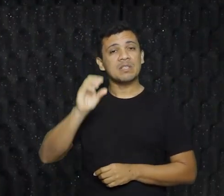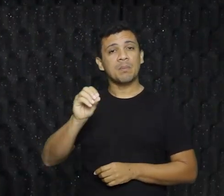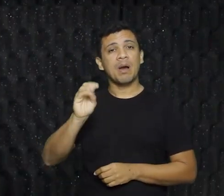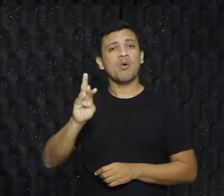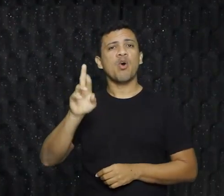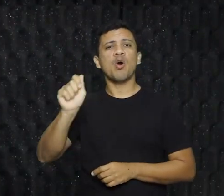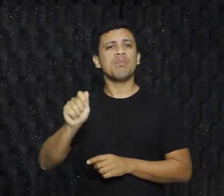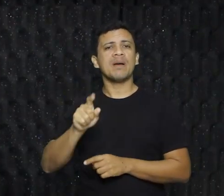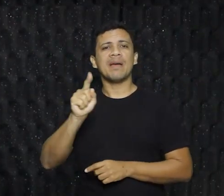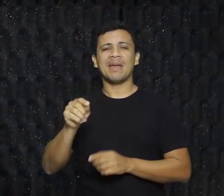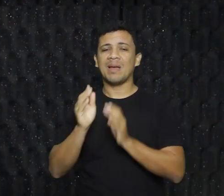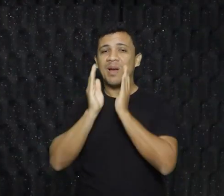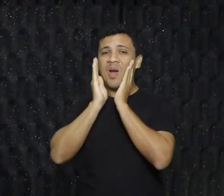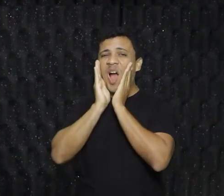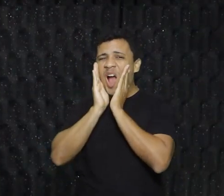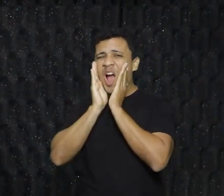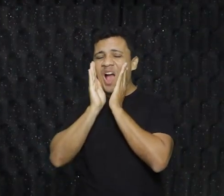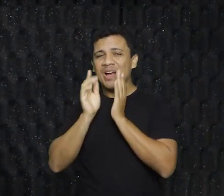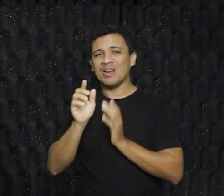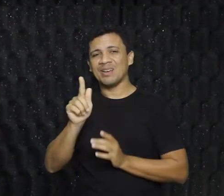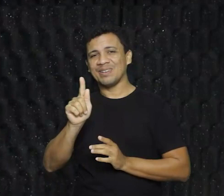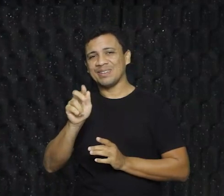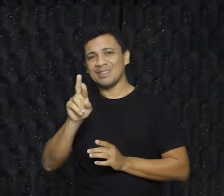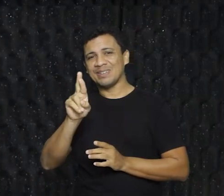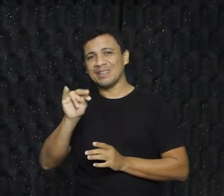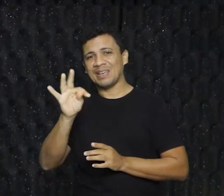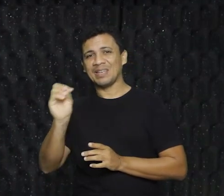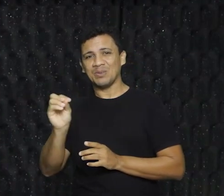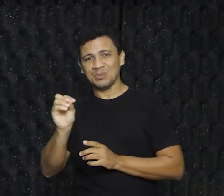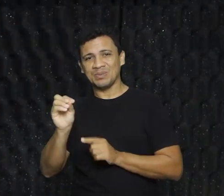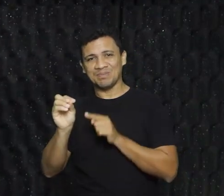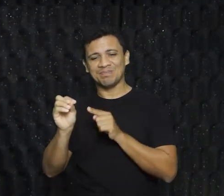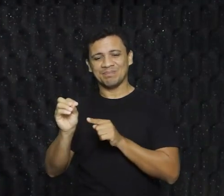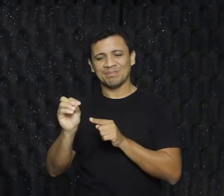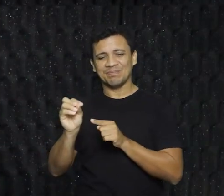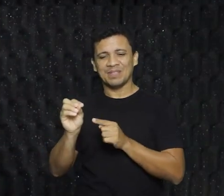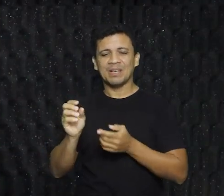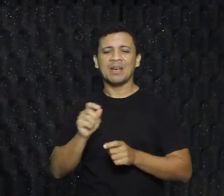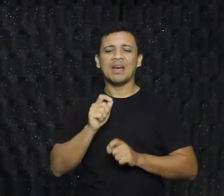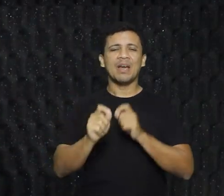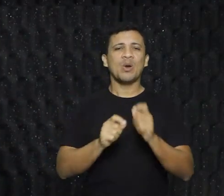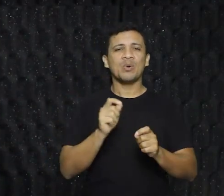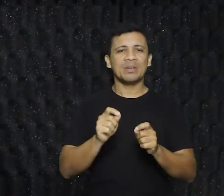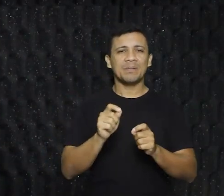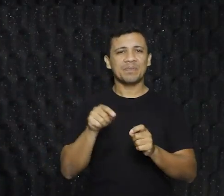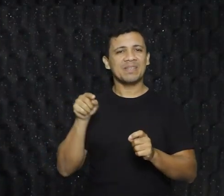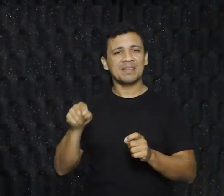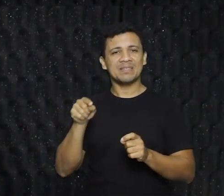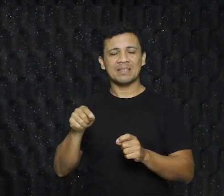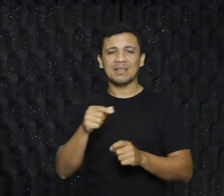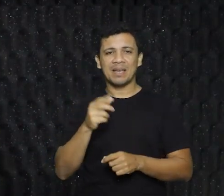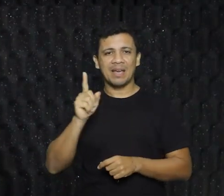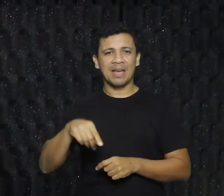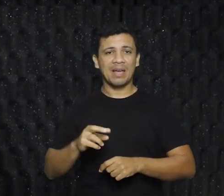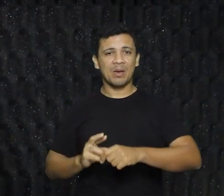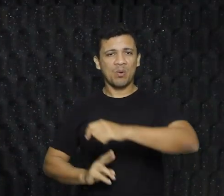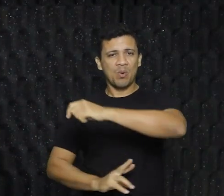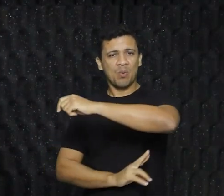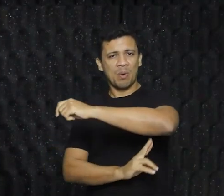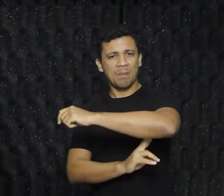chamada O Grito, de Munch. E aquela do grito, justamente, é essa mesmo, que está em cima de uma ponte.